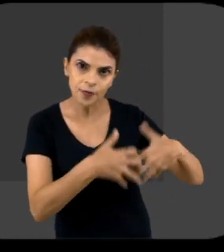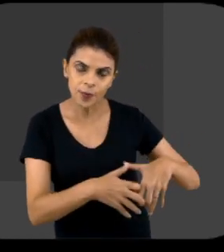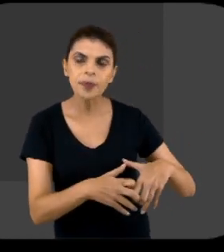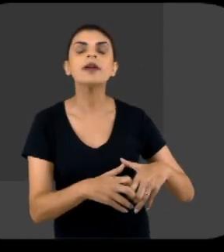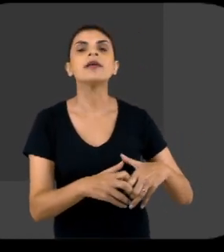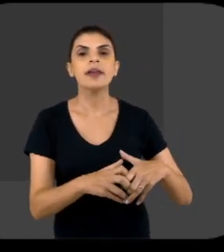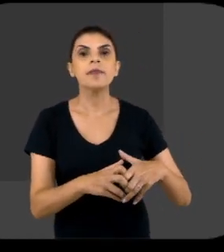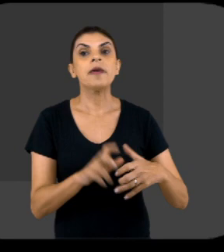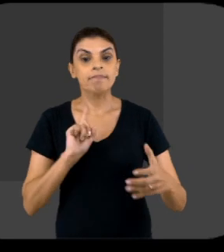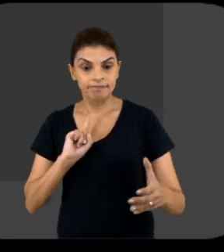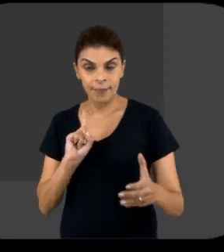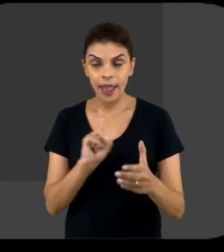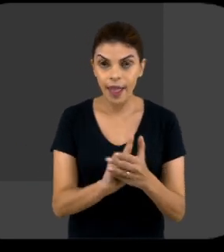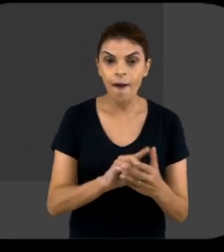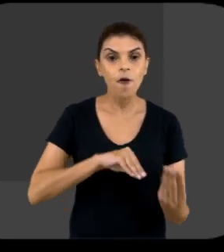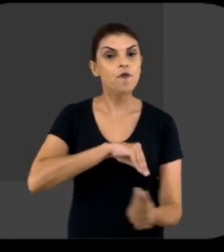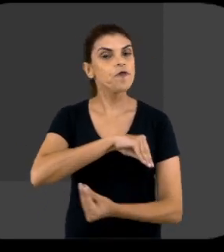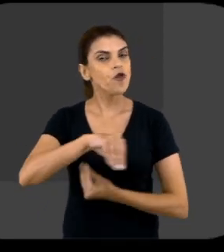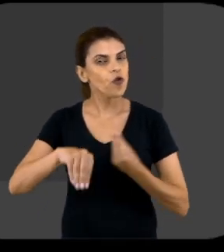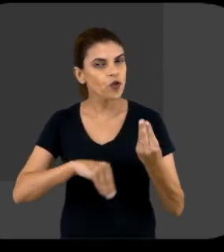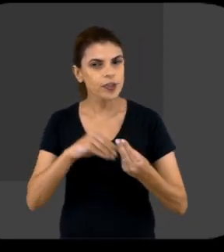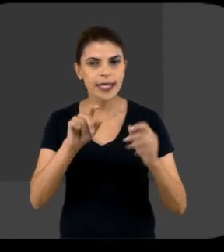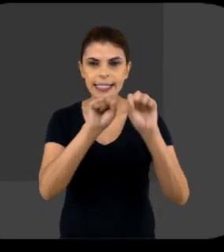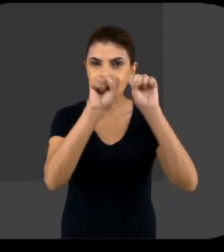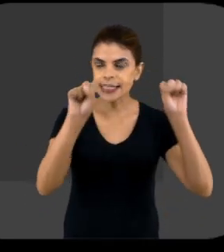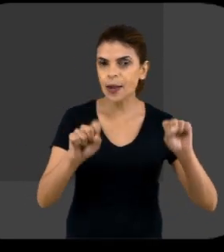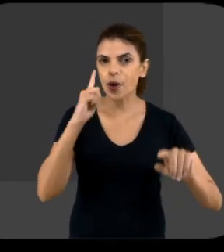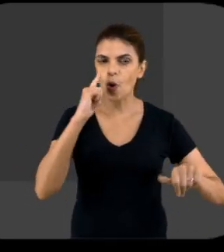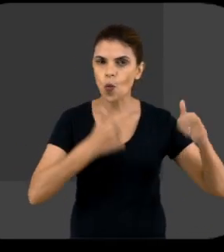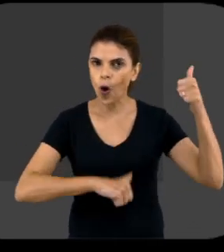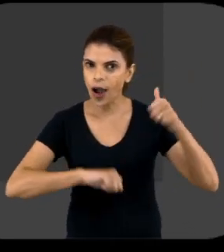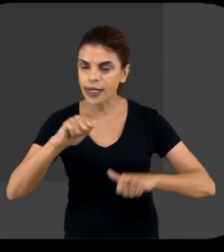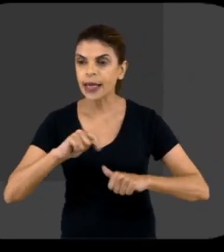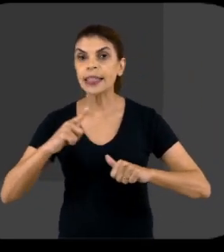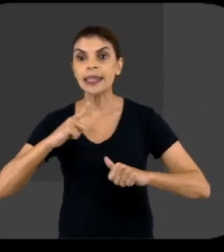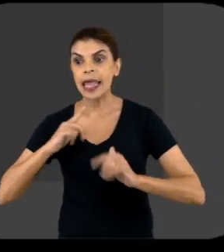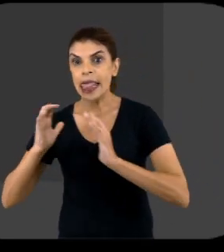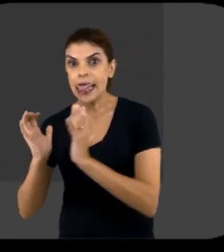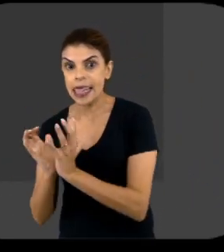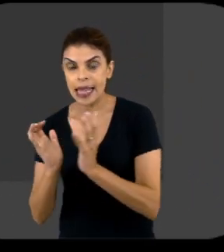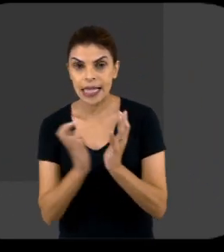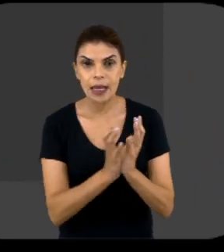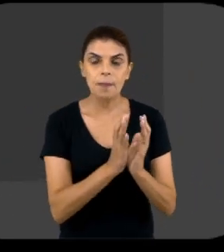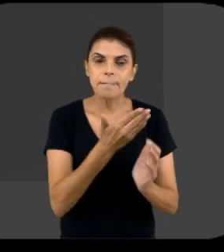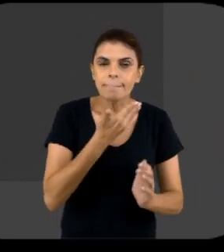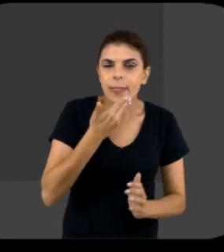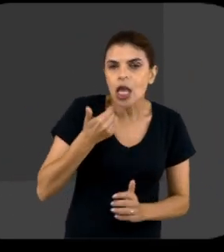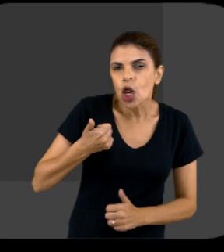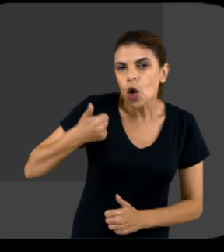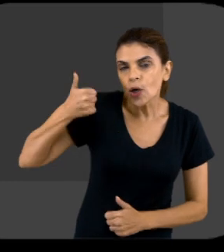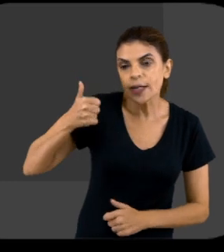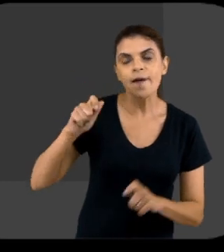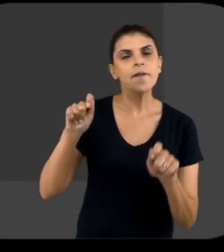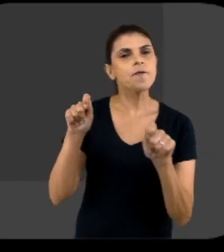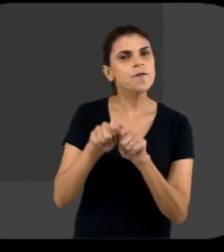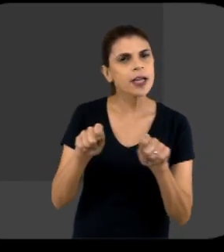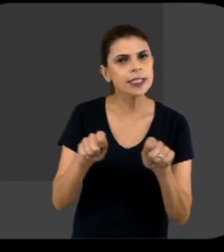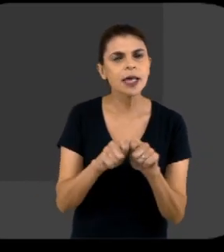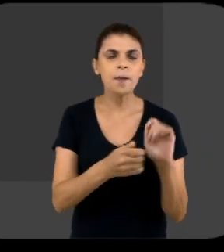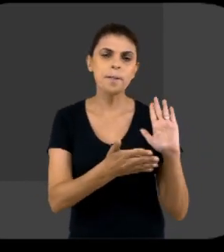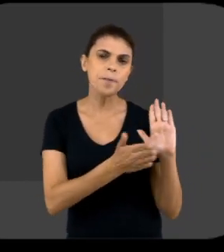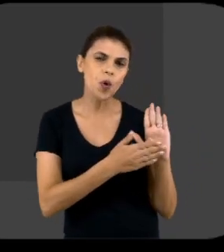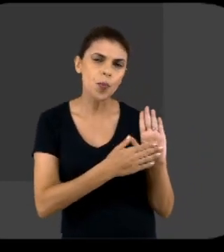se envolver com as atividades do sistema da qualidade, formar equipes de melhoria, desenvolver as